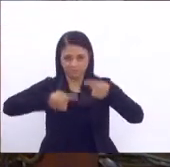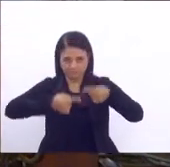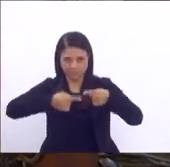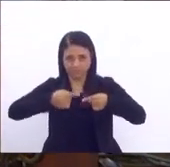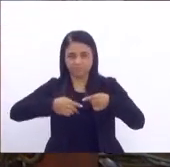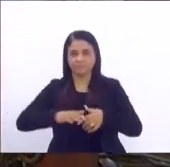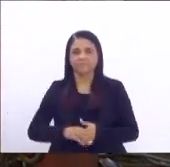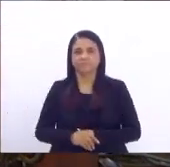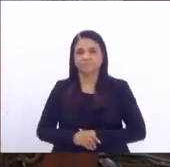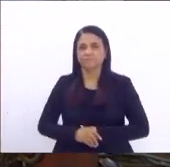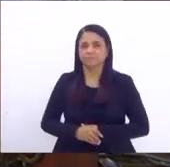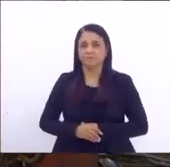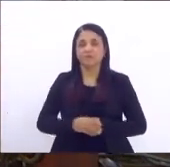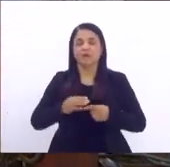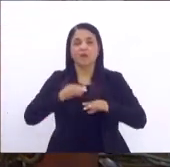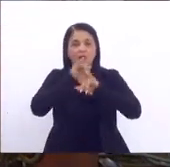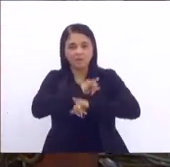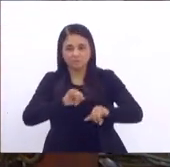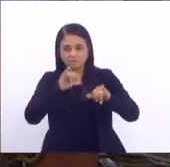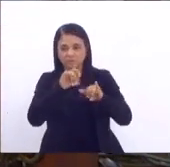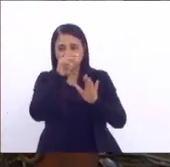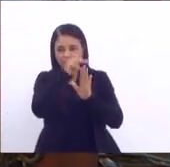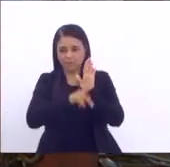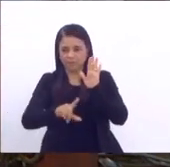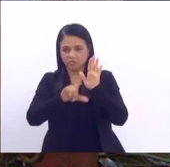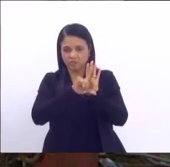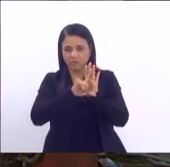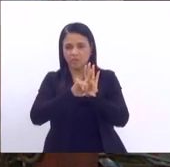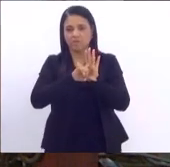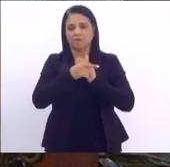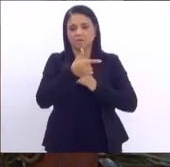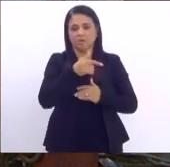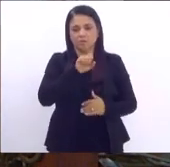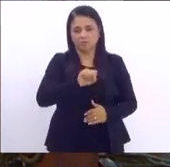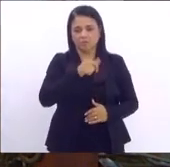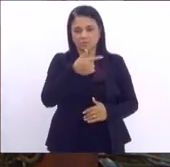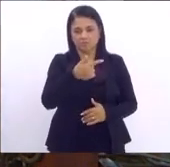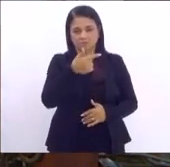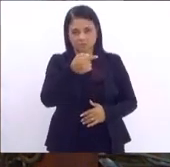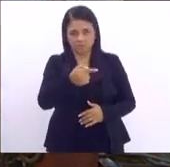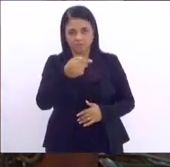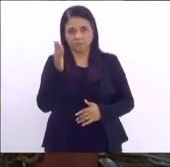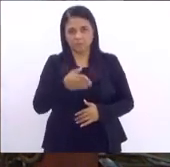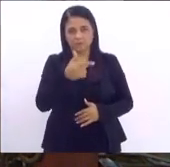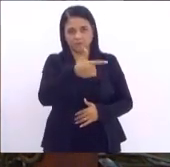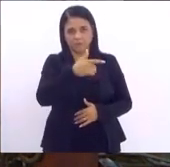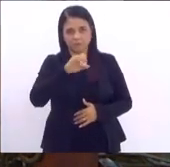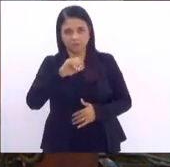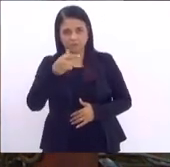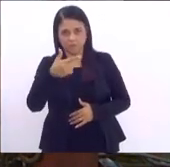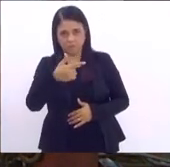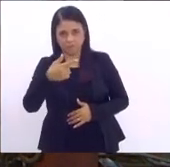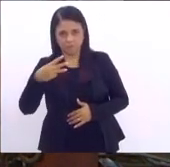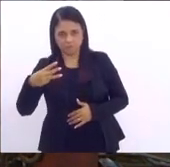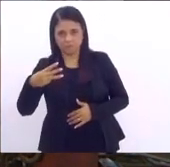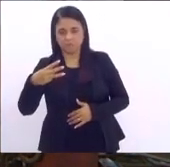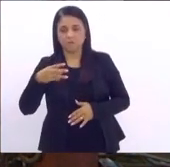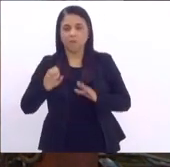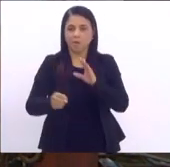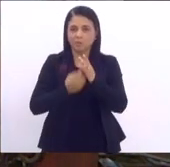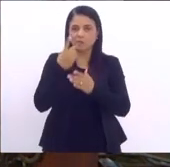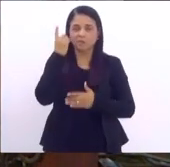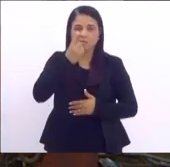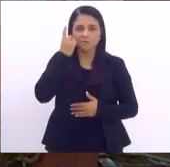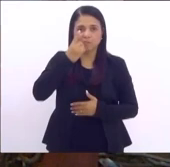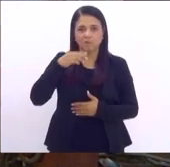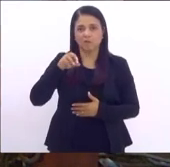Anuncio projeto de lei número 817, de 23, de autoria do deputado Rosenberg Reis,